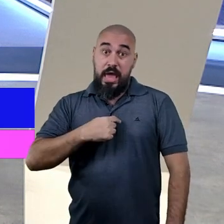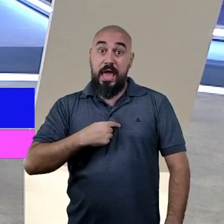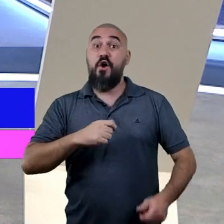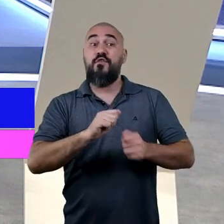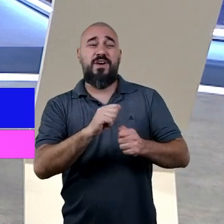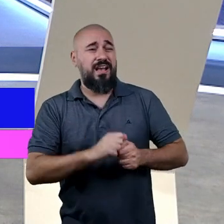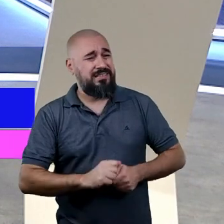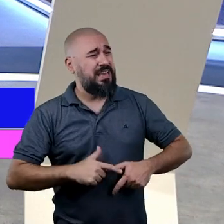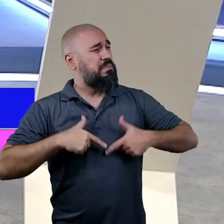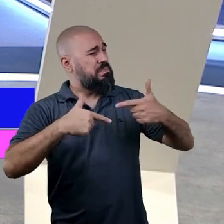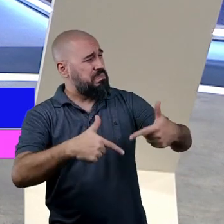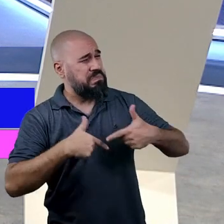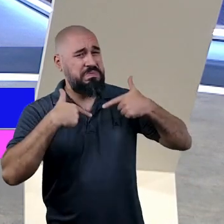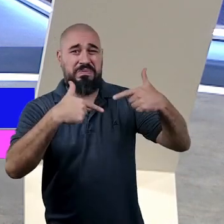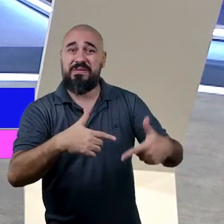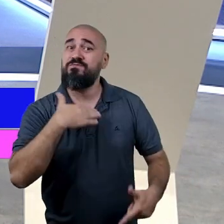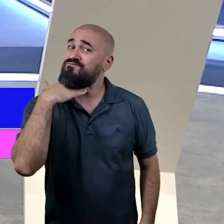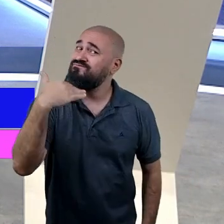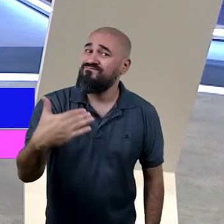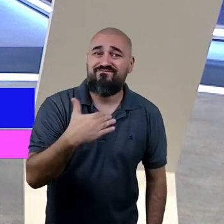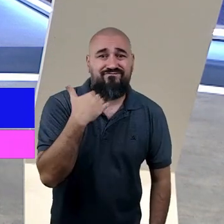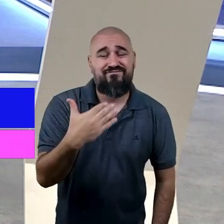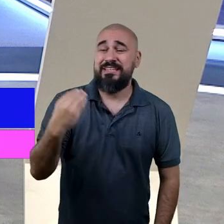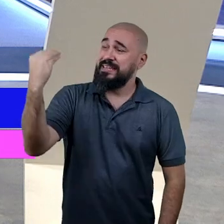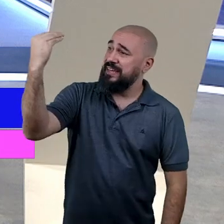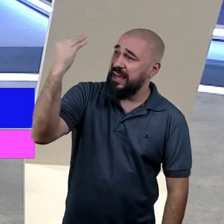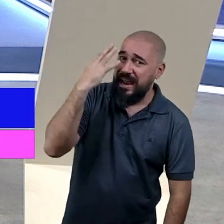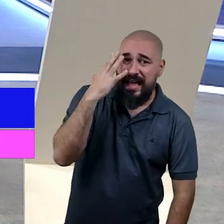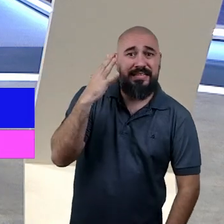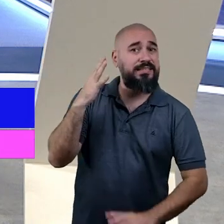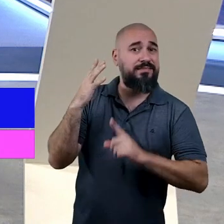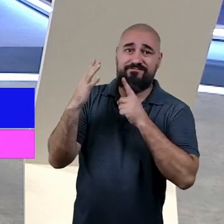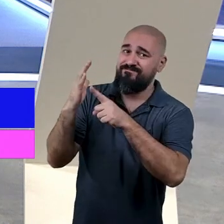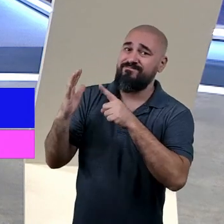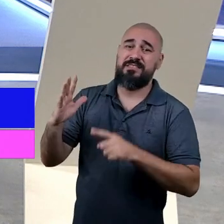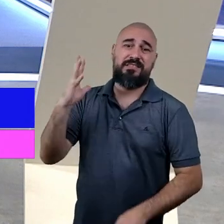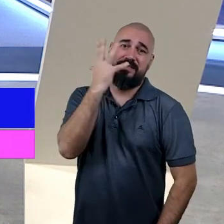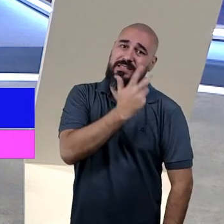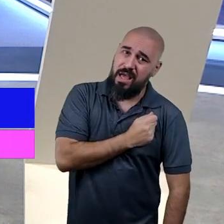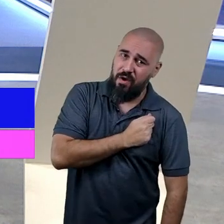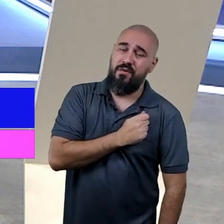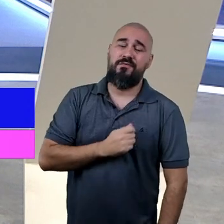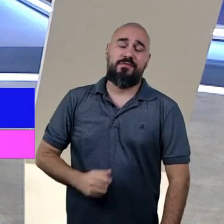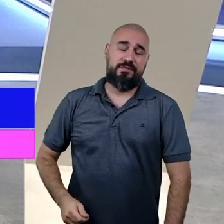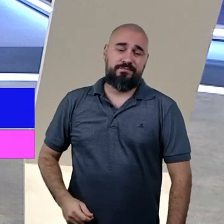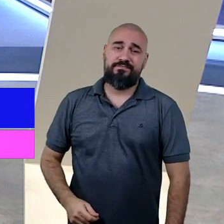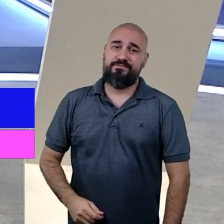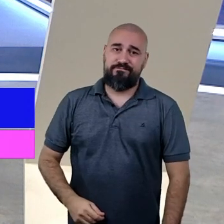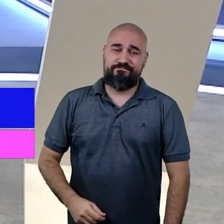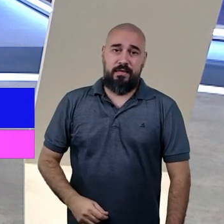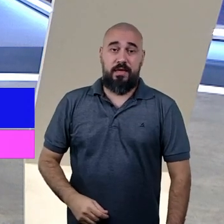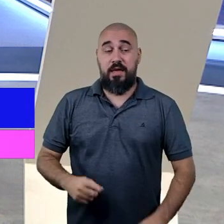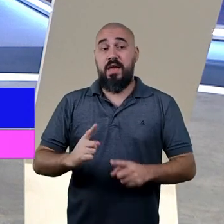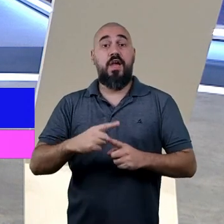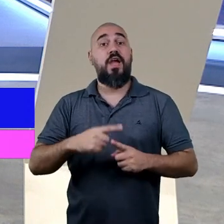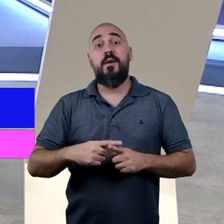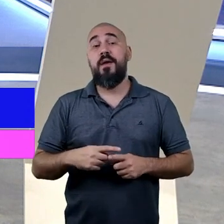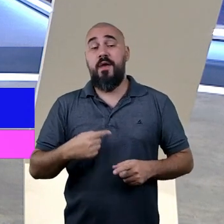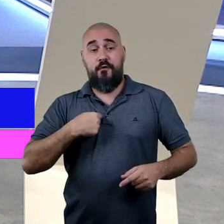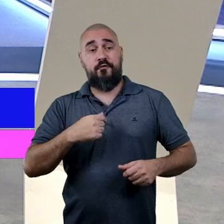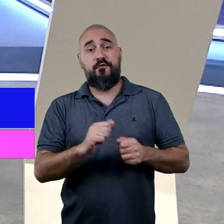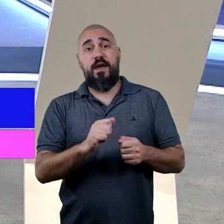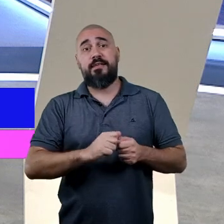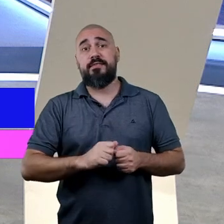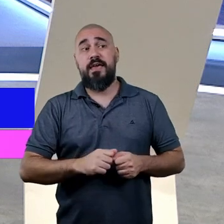faça que mude esta condição da graça. Então, eu sou salvo pela graça. Não há nada que eu faça na